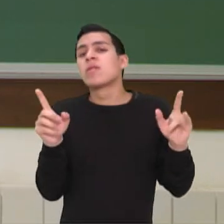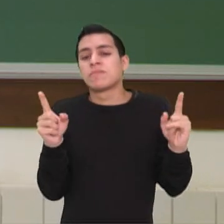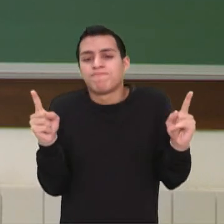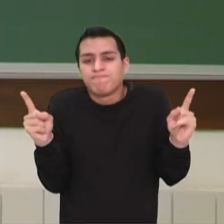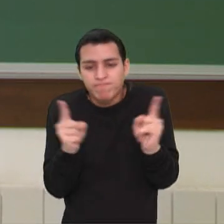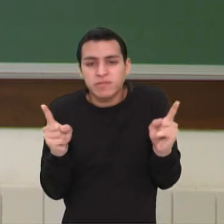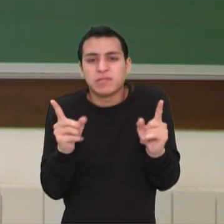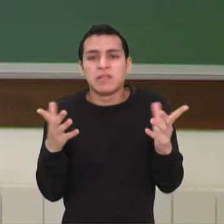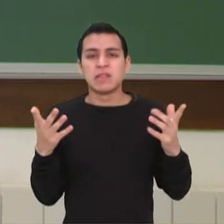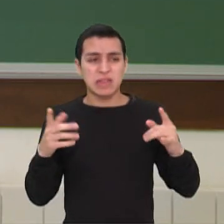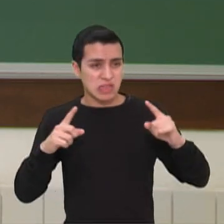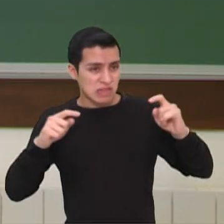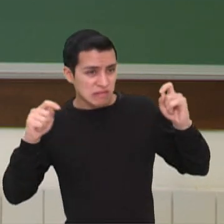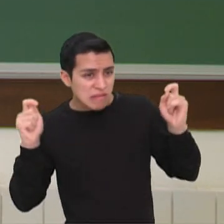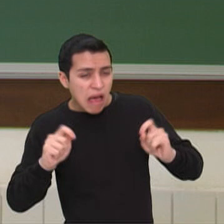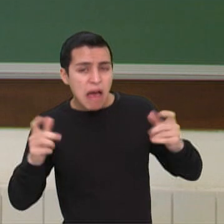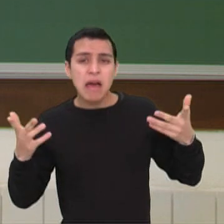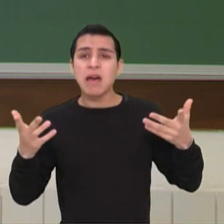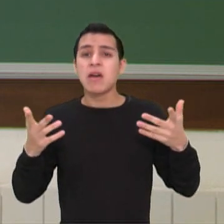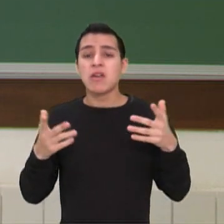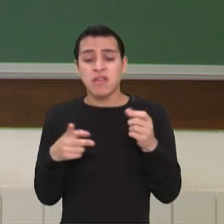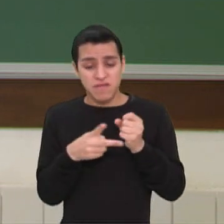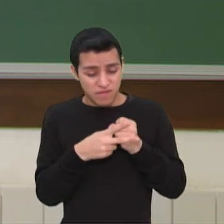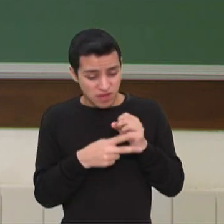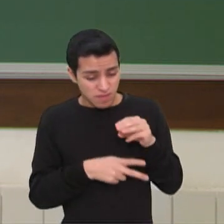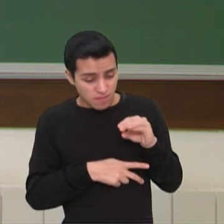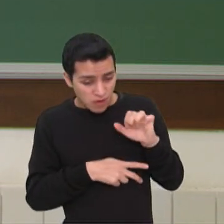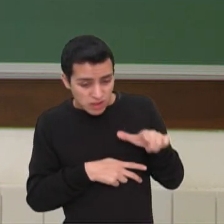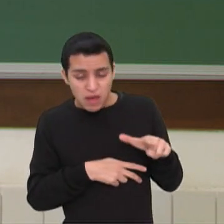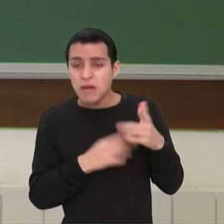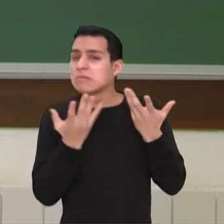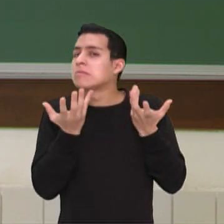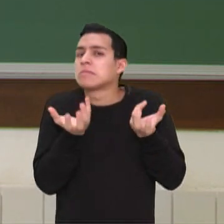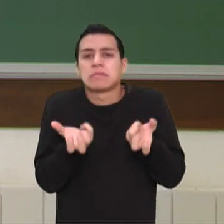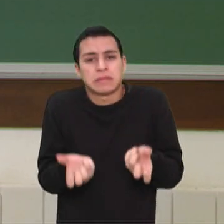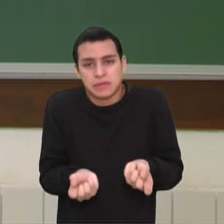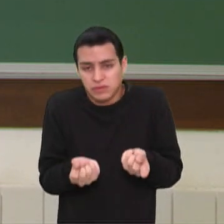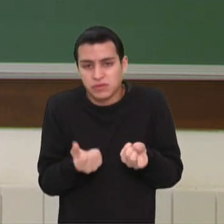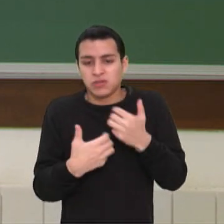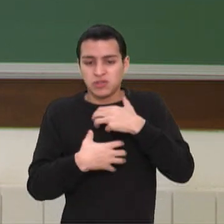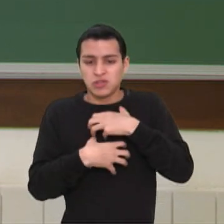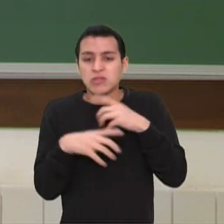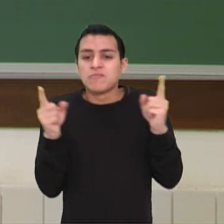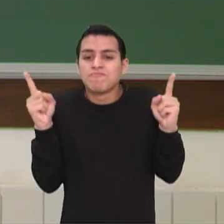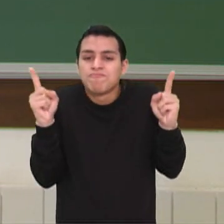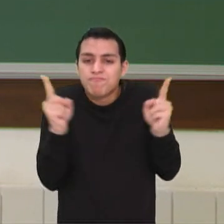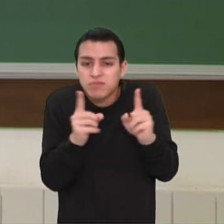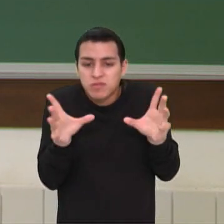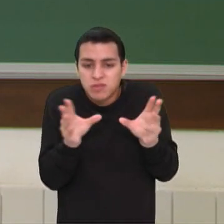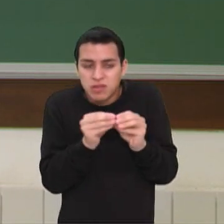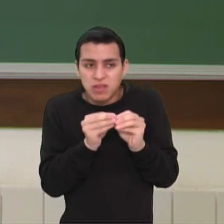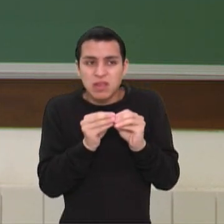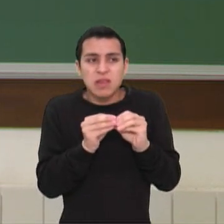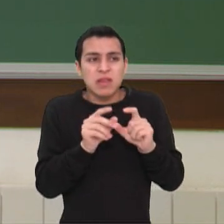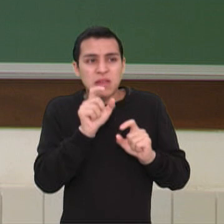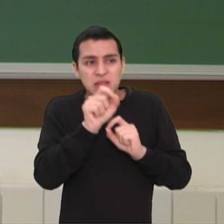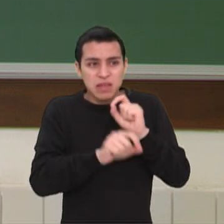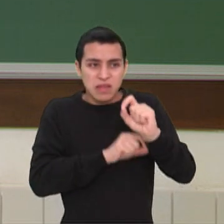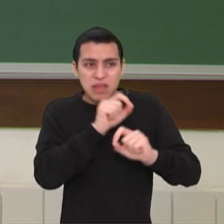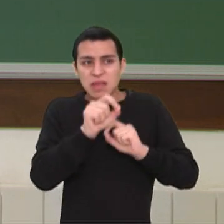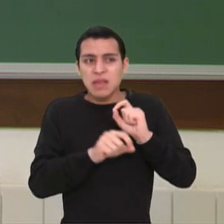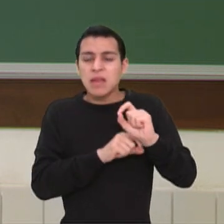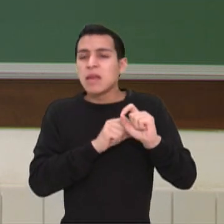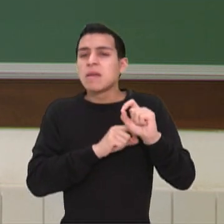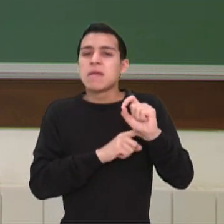né? É possível. O único verbo modal que não vai aceitar a forma contraída é o may. May sempre